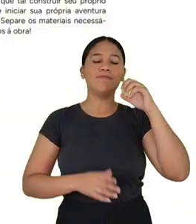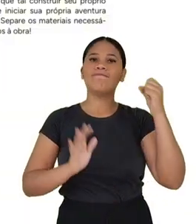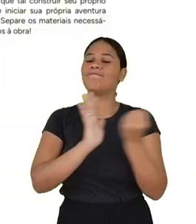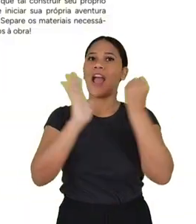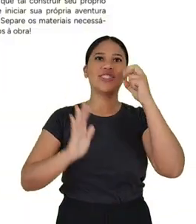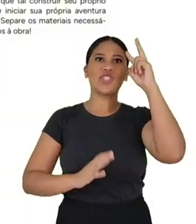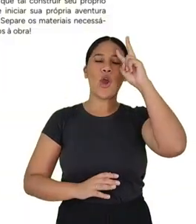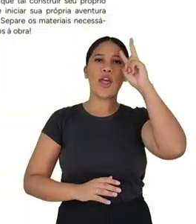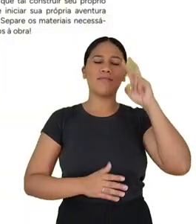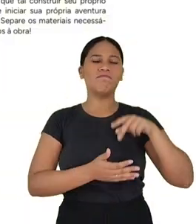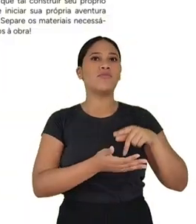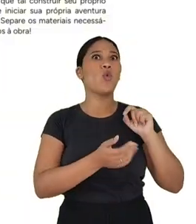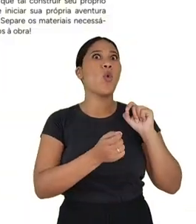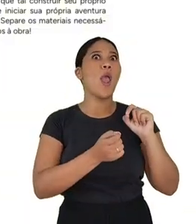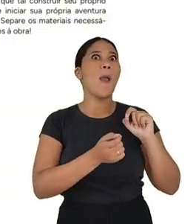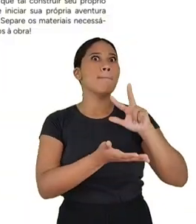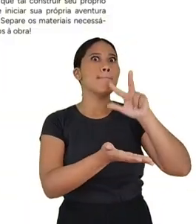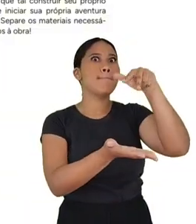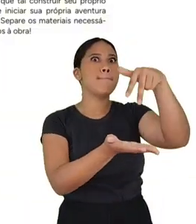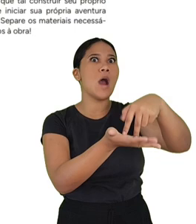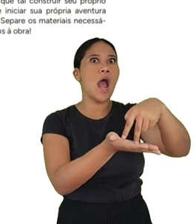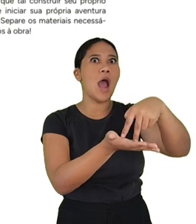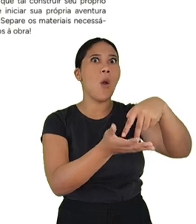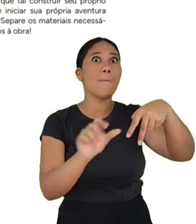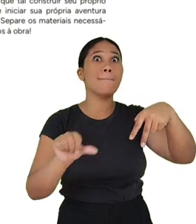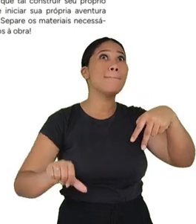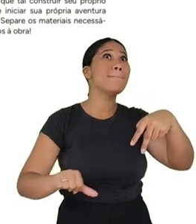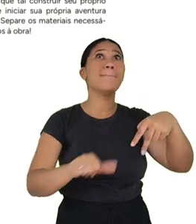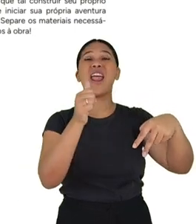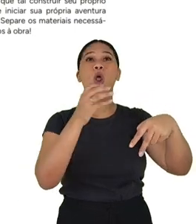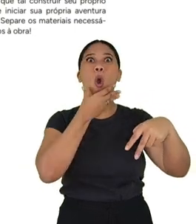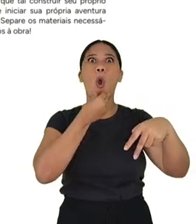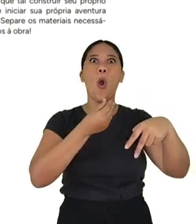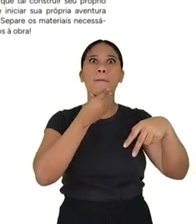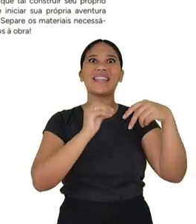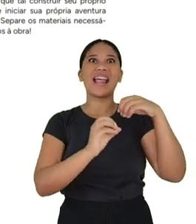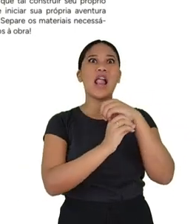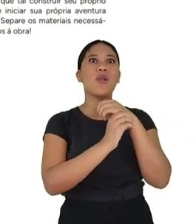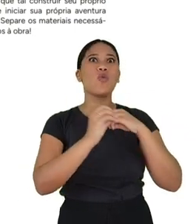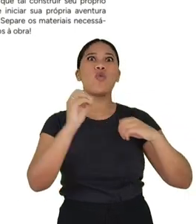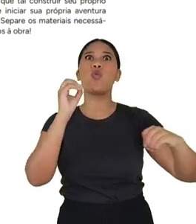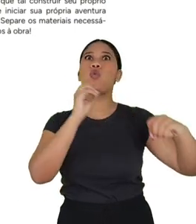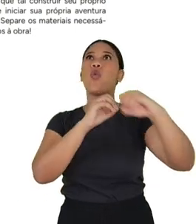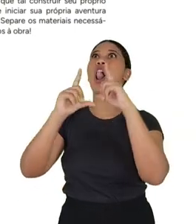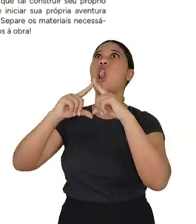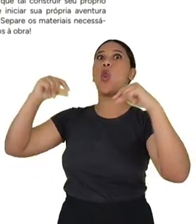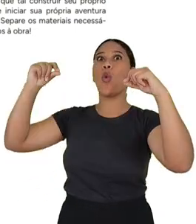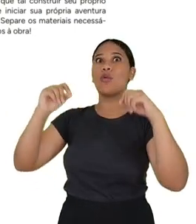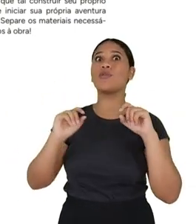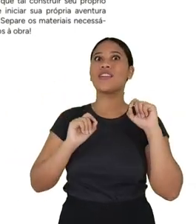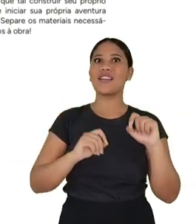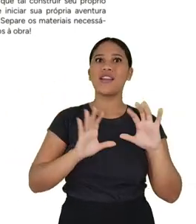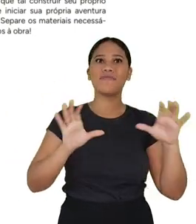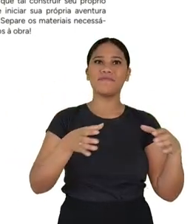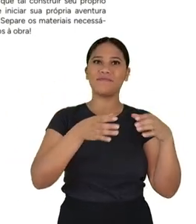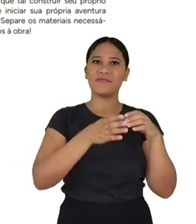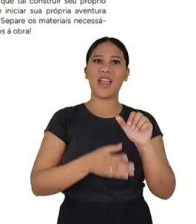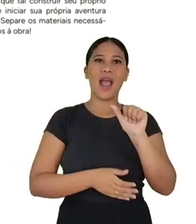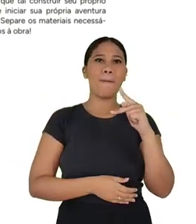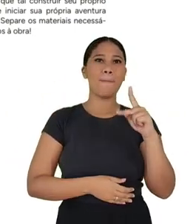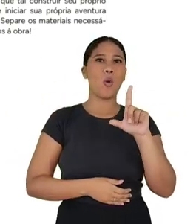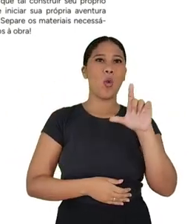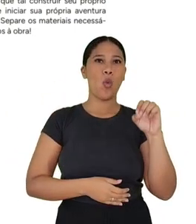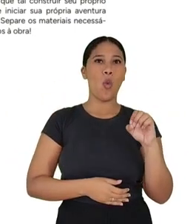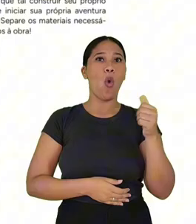na Lua. Ele estava a bordo do módulo lunar Eagle, parte da famosa missão